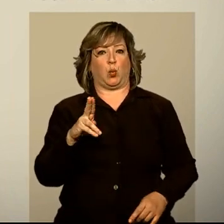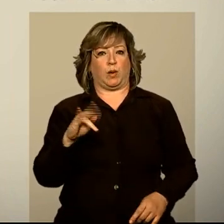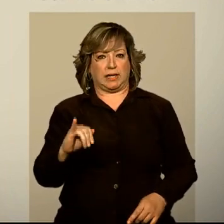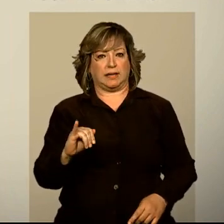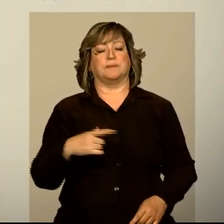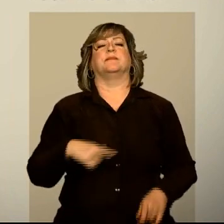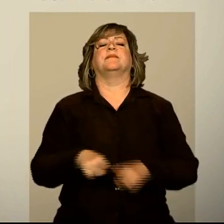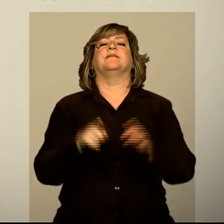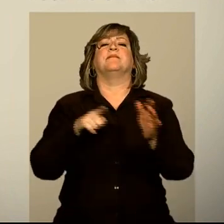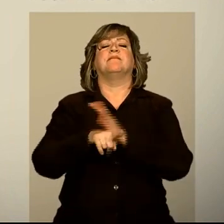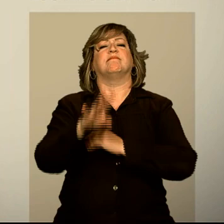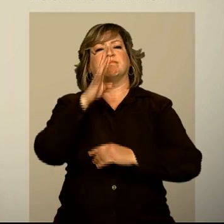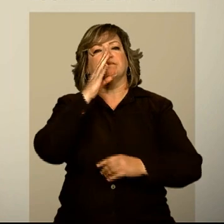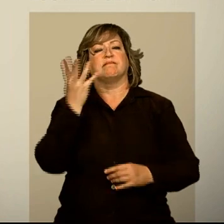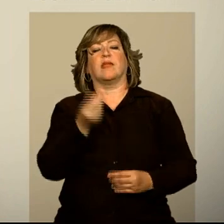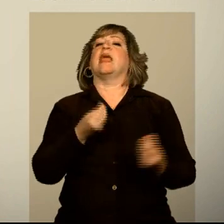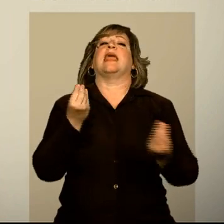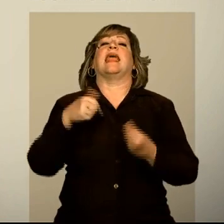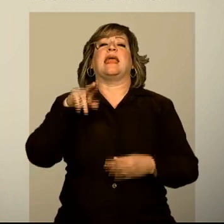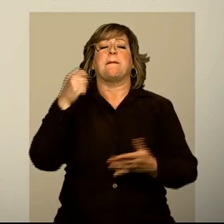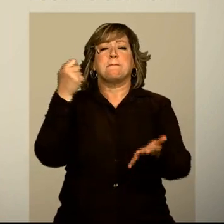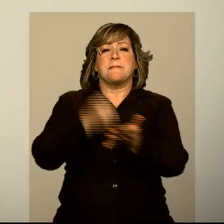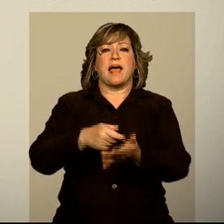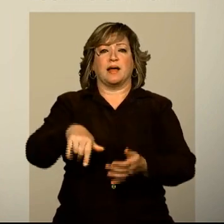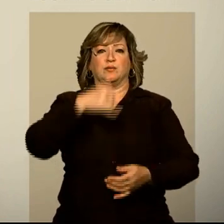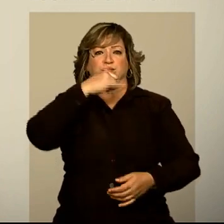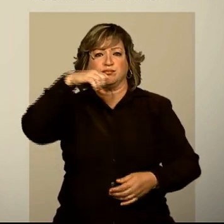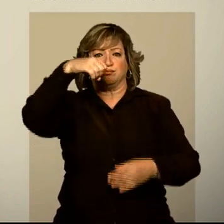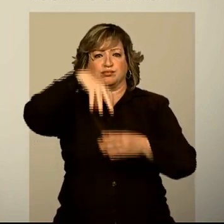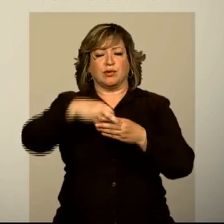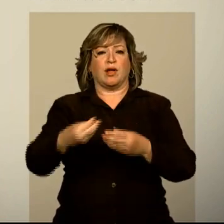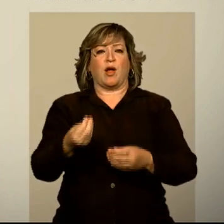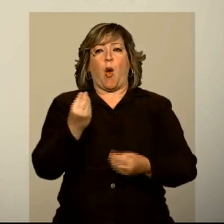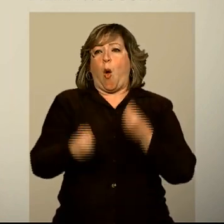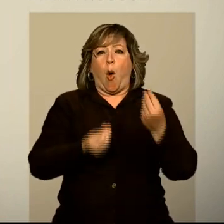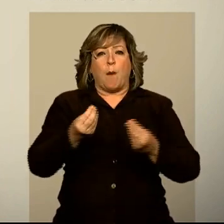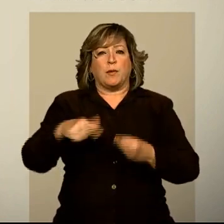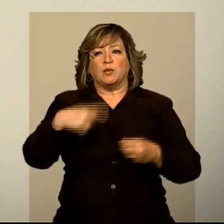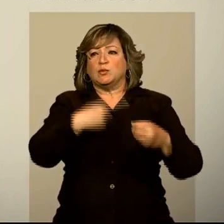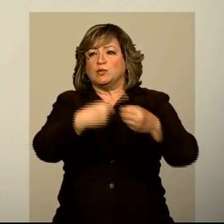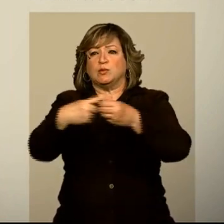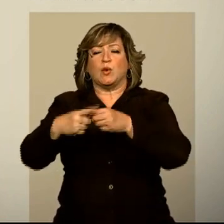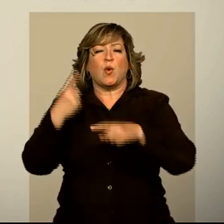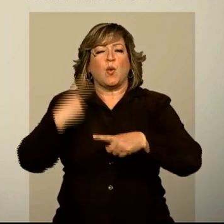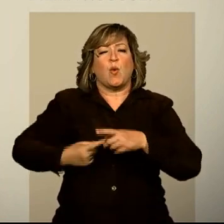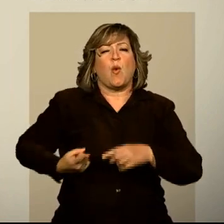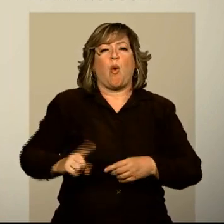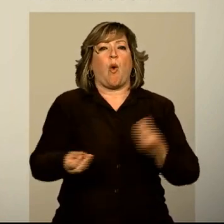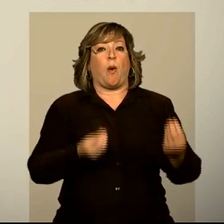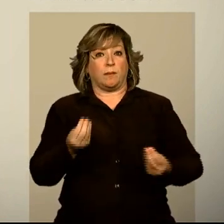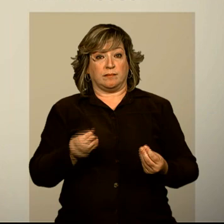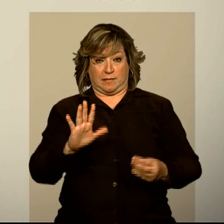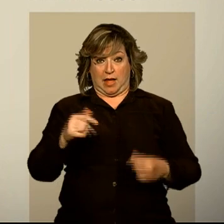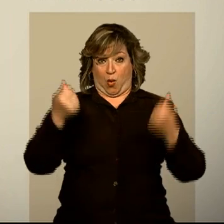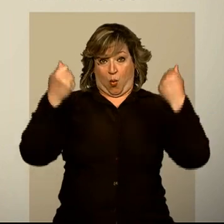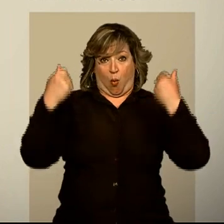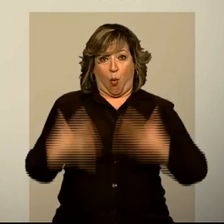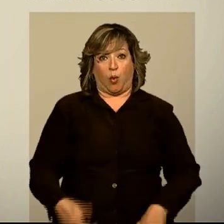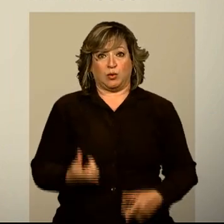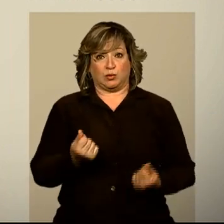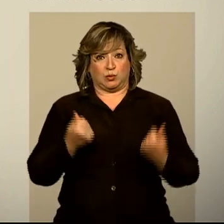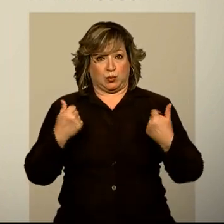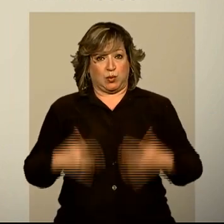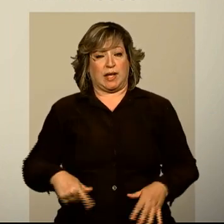uma coisa que paga pela instalação de energia elétrica nesses lugares mais distantes oceano os cursos da instalação